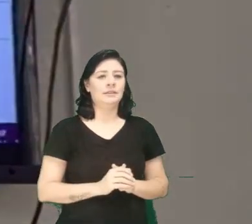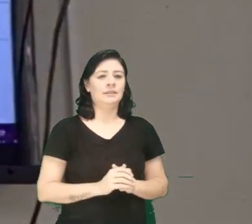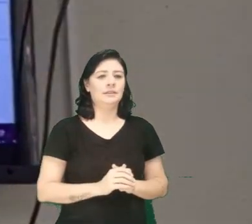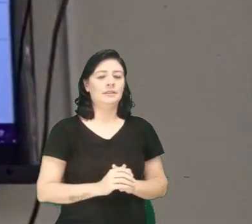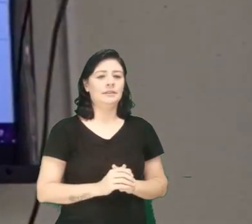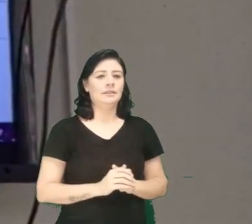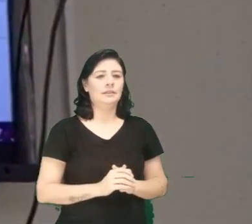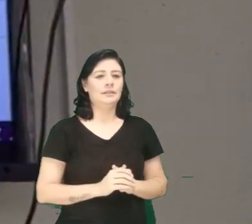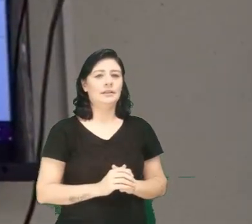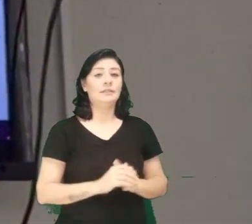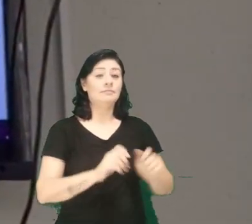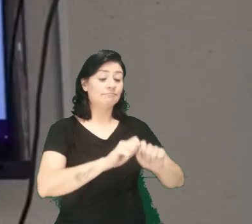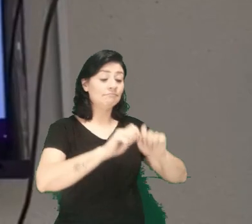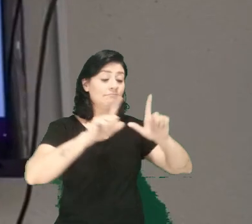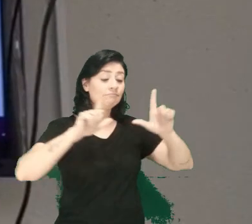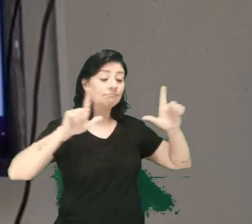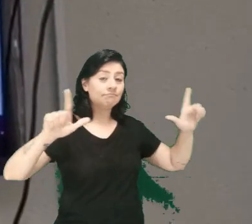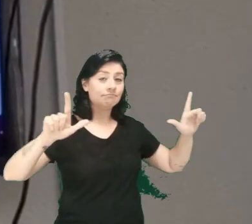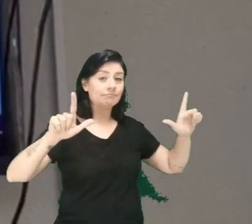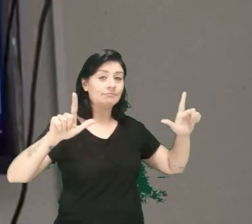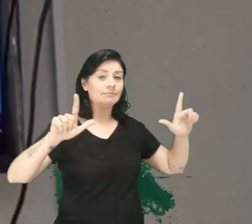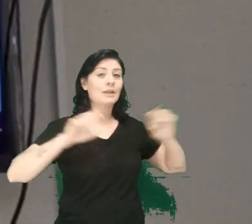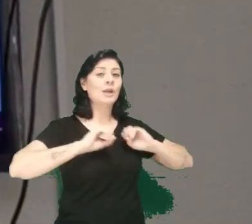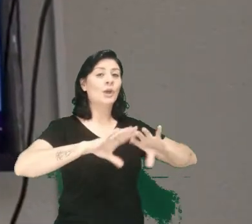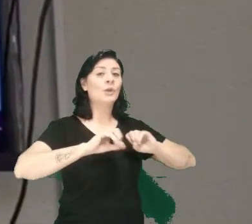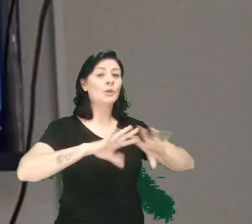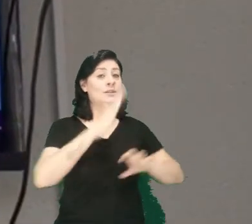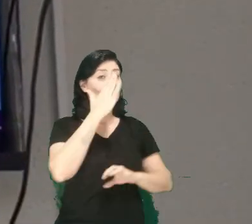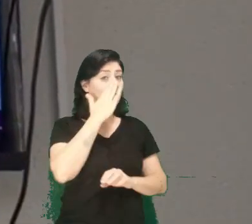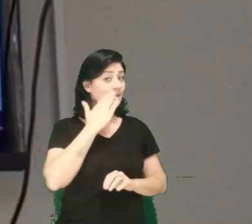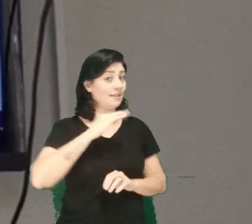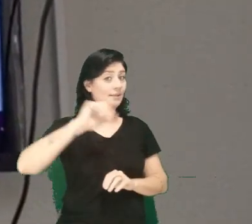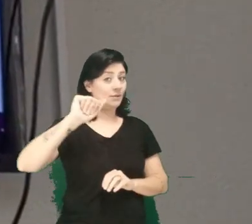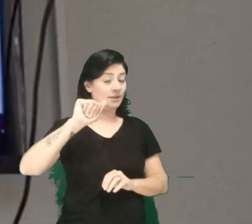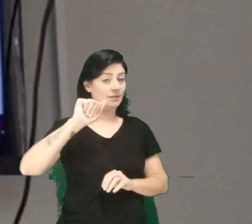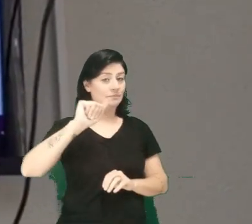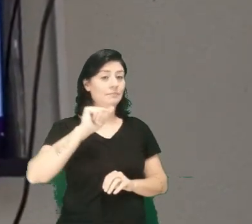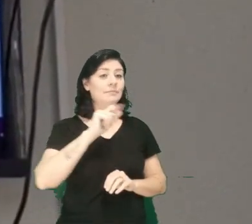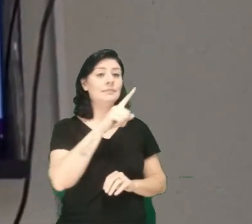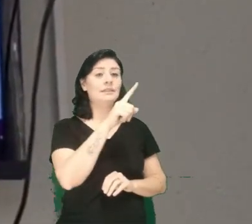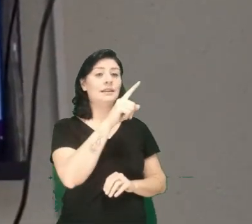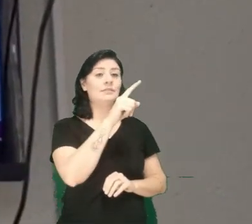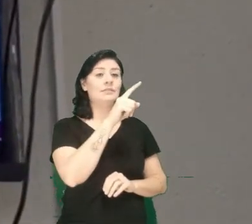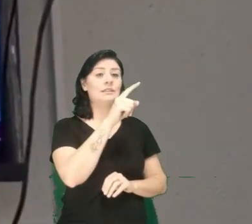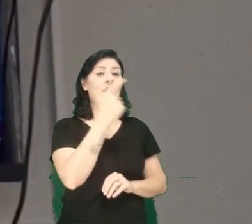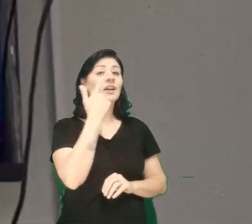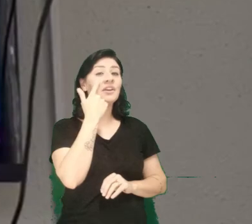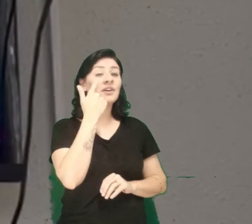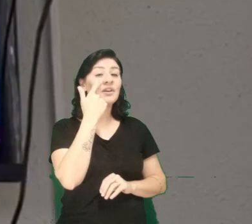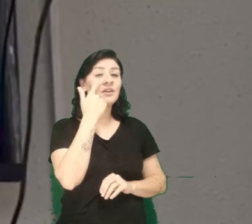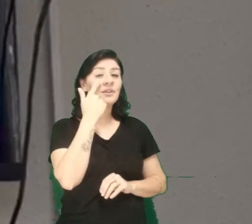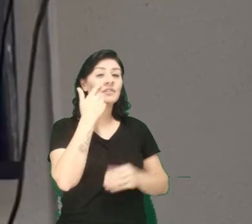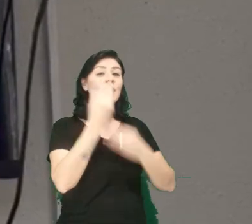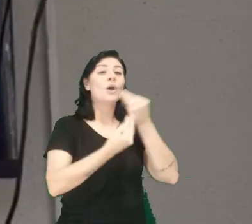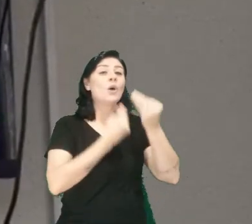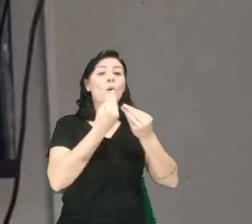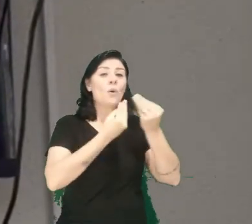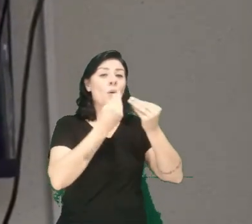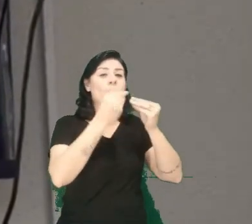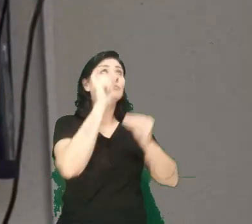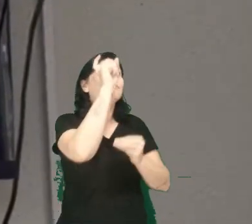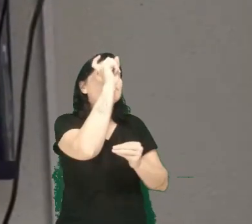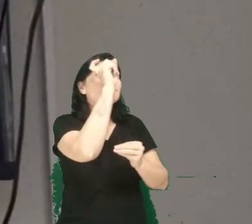Aí você vai entrar aqui no portal Educação Araucária. Lá você vai clicar aqui em mídias